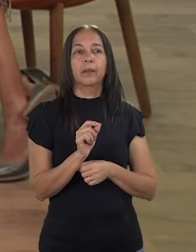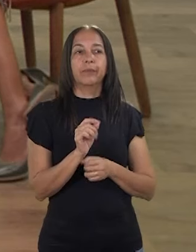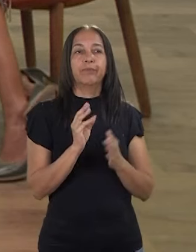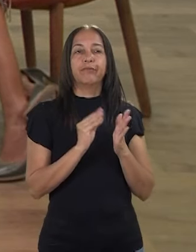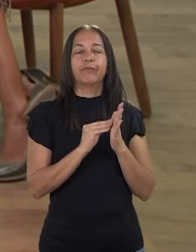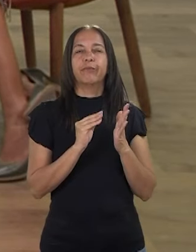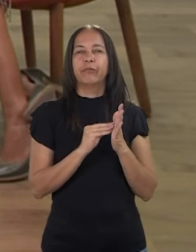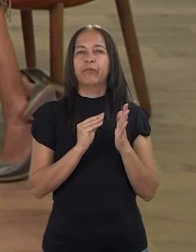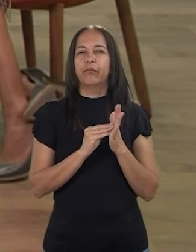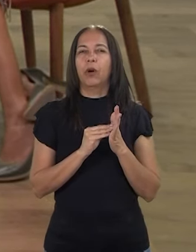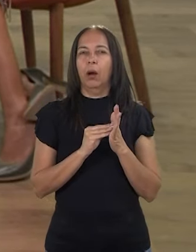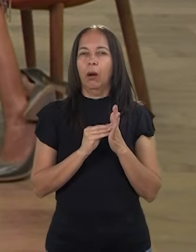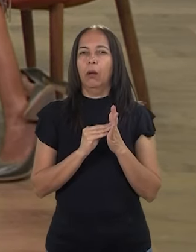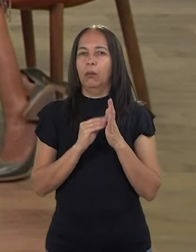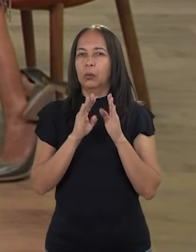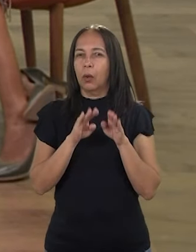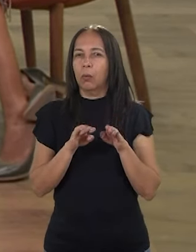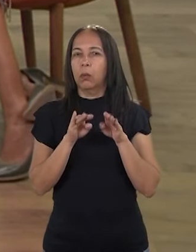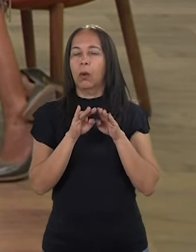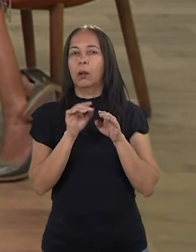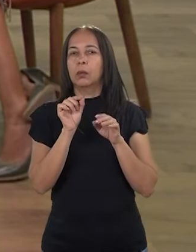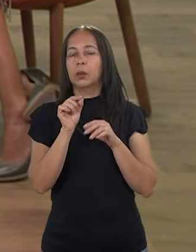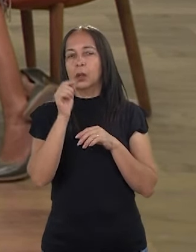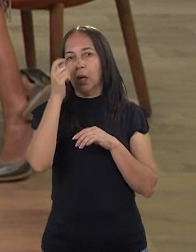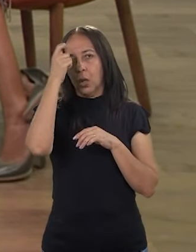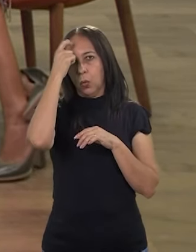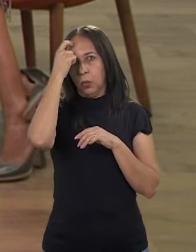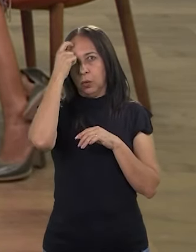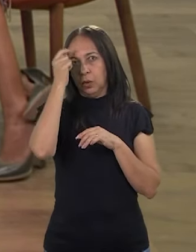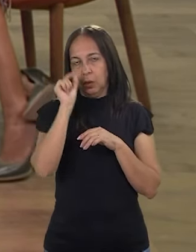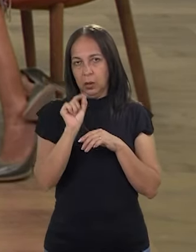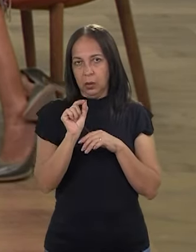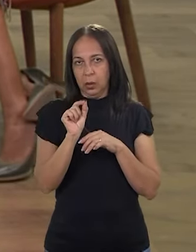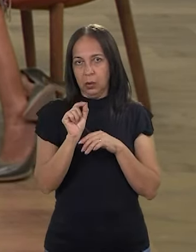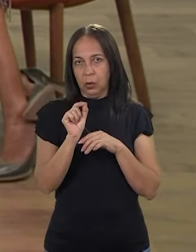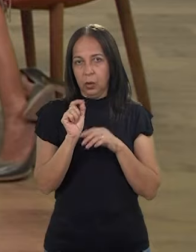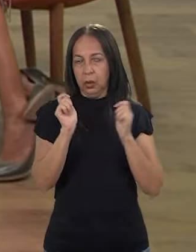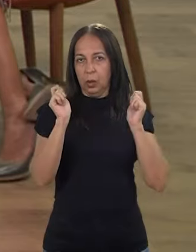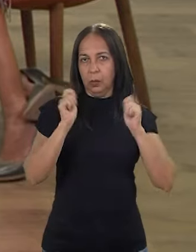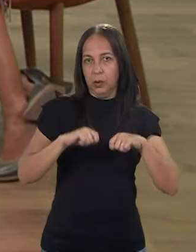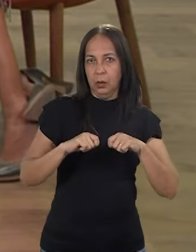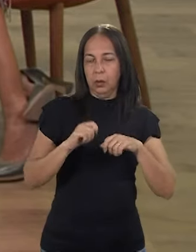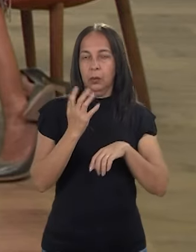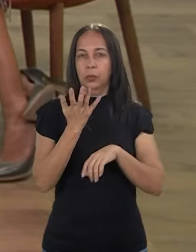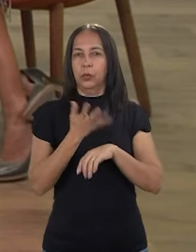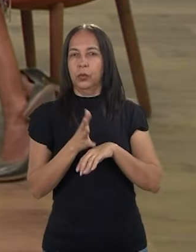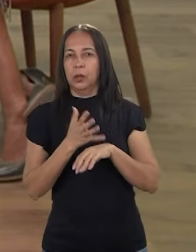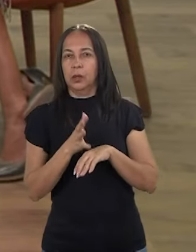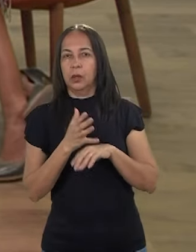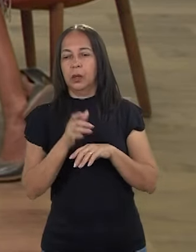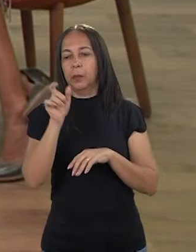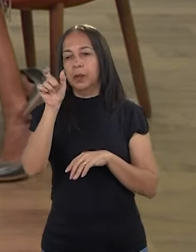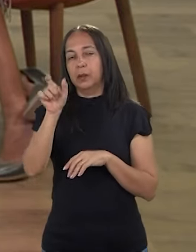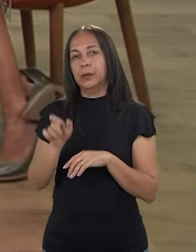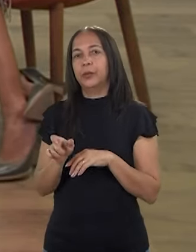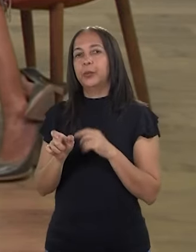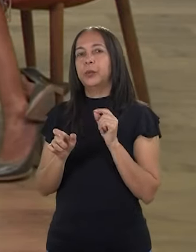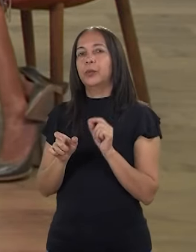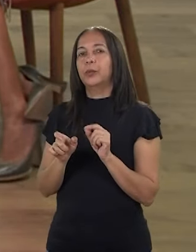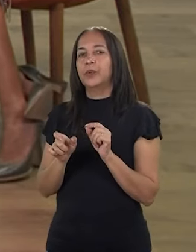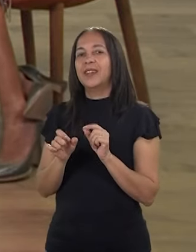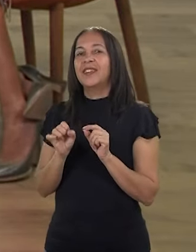de compliance no ponto de vista da conscientização da capacitação do treinamento das pessoas se se a